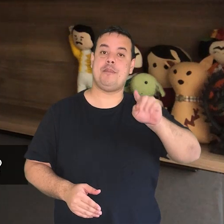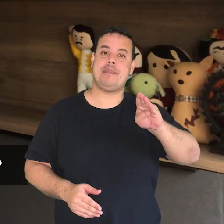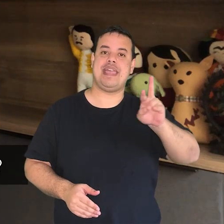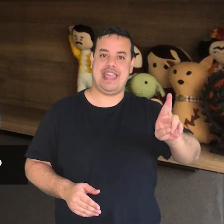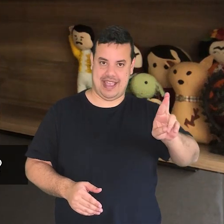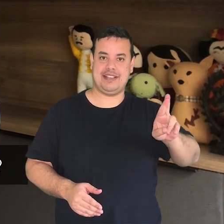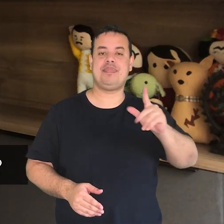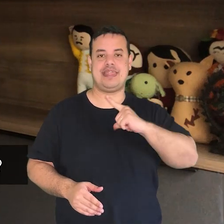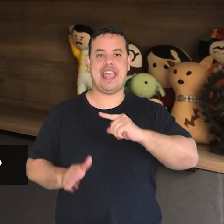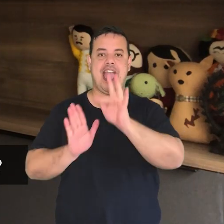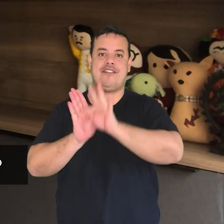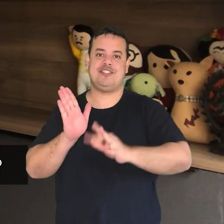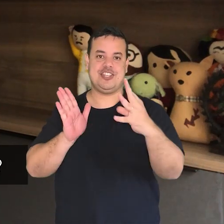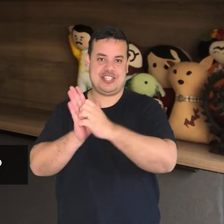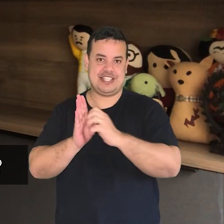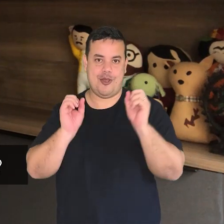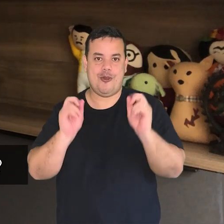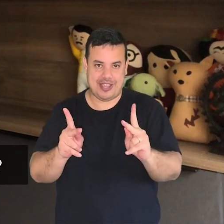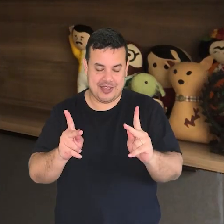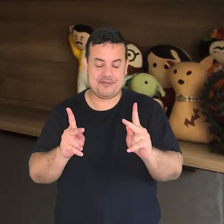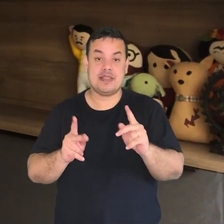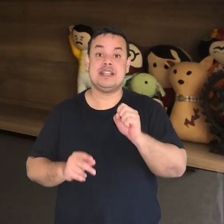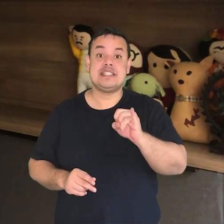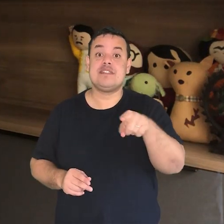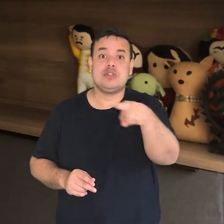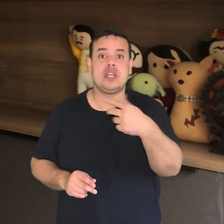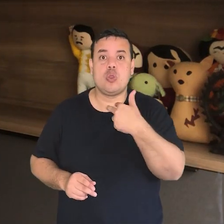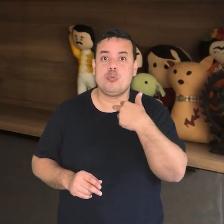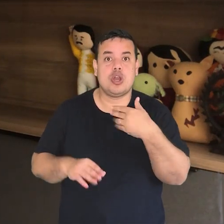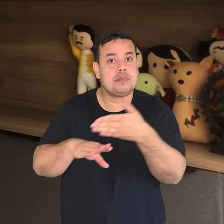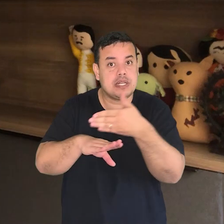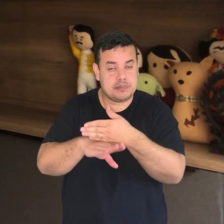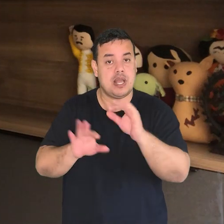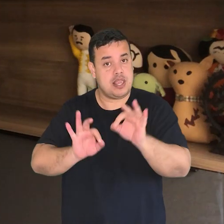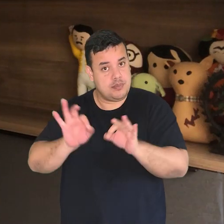www.somosce.ce.org.br. Lá também está a ficha de inscrição, beleza? Viu? Se você não pode